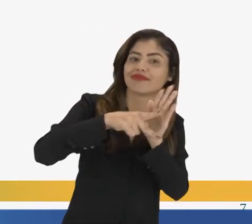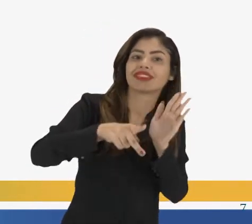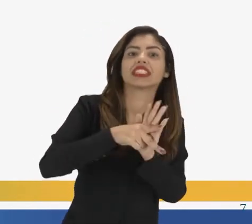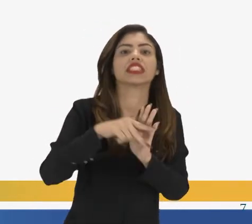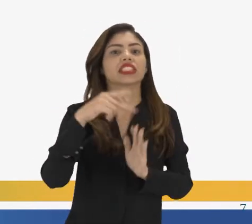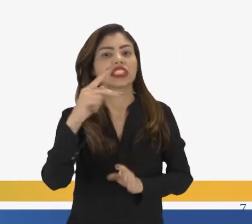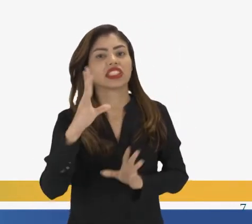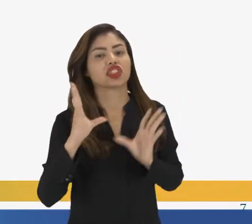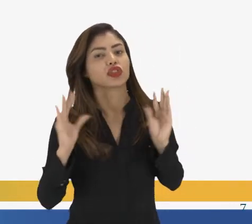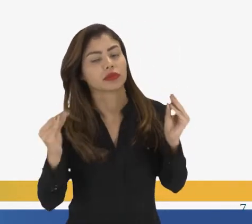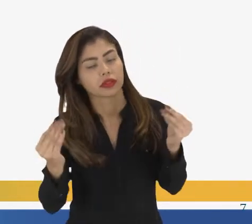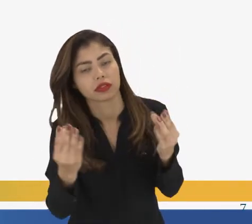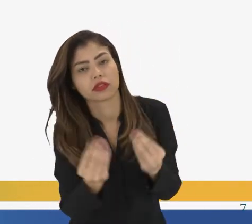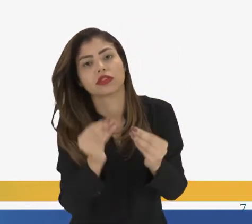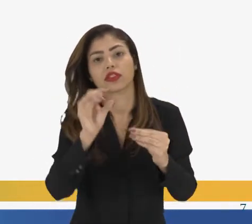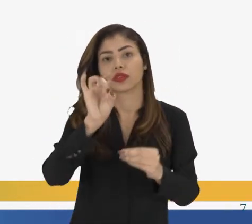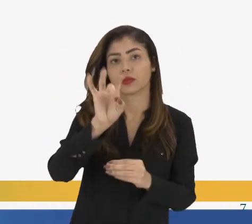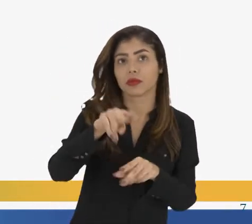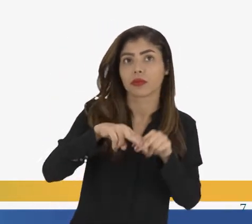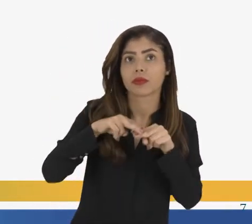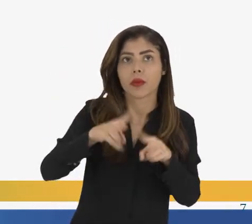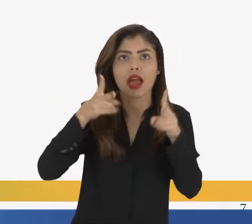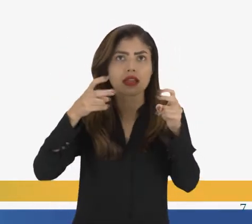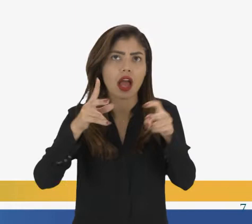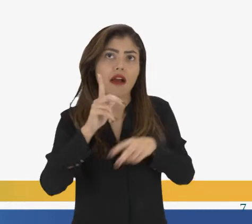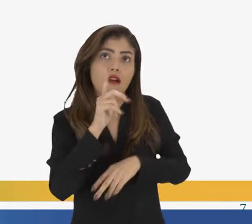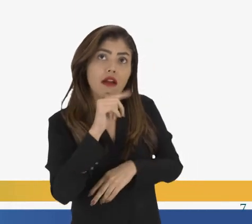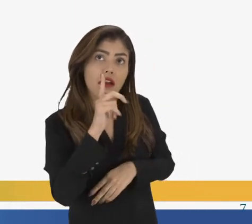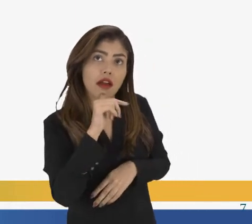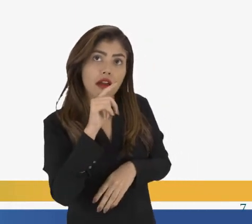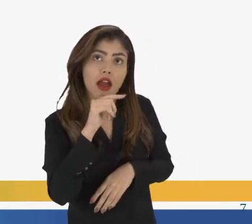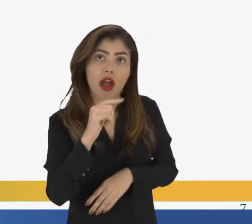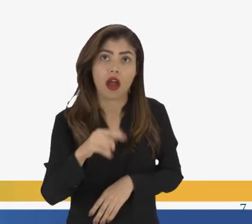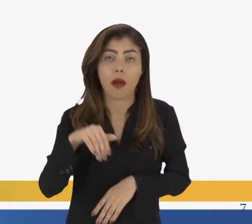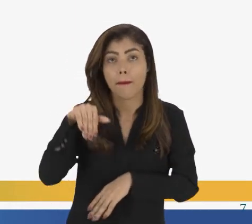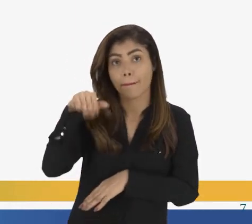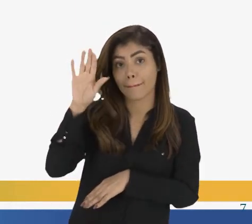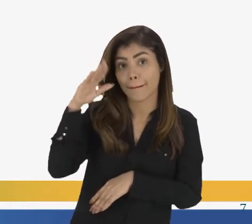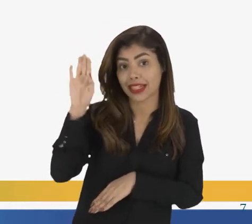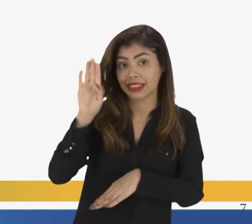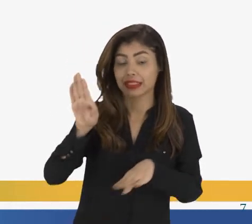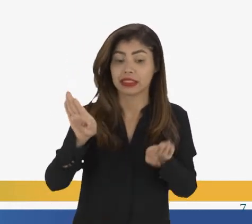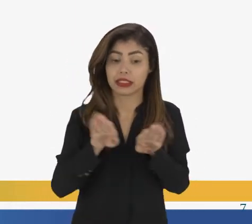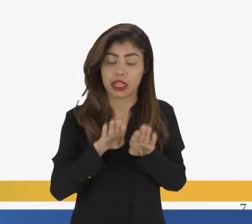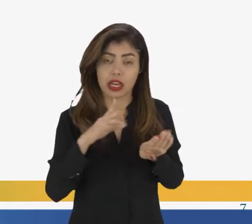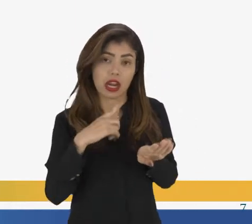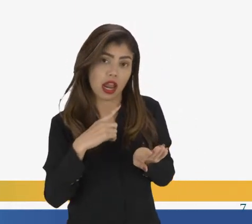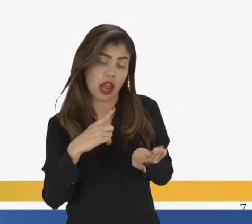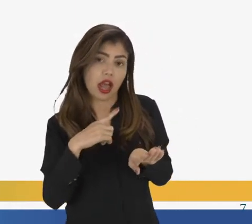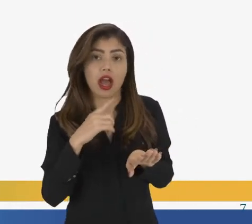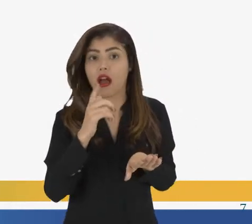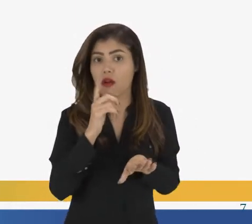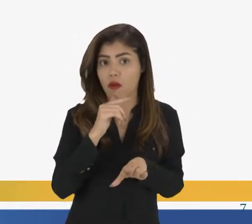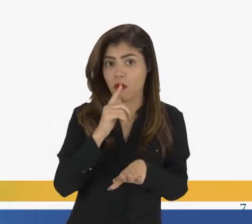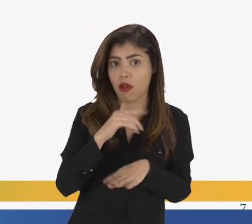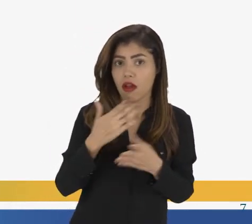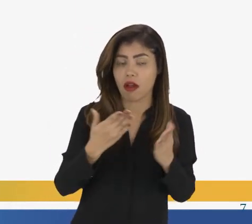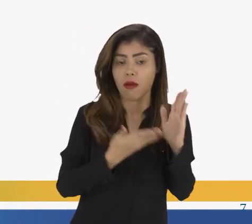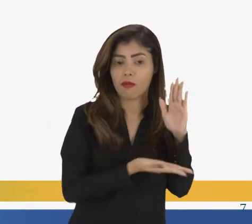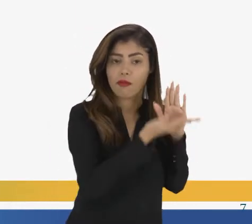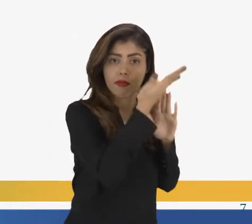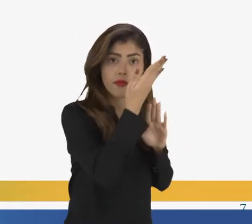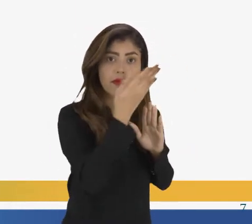da substância. E aí perceba que a água é a substância que tem o mais elevado valor para o